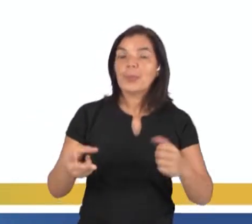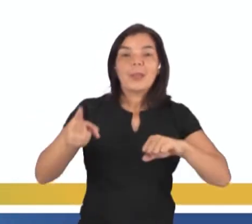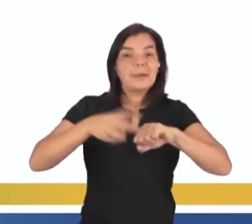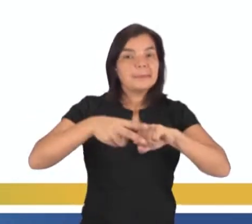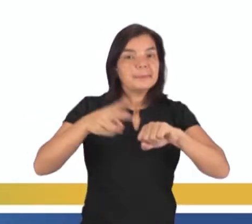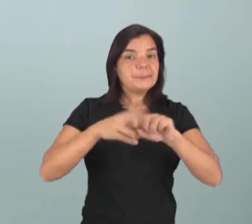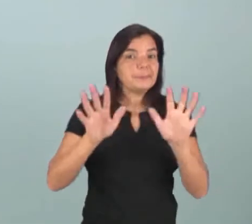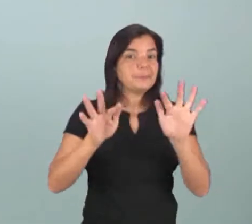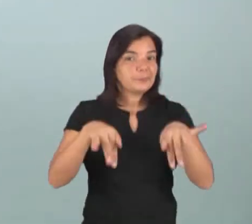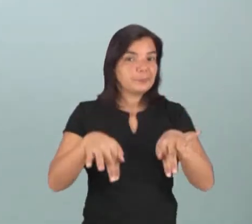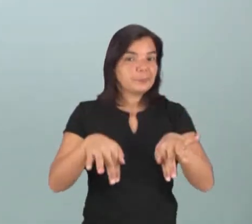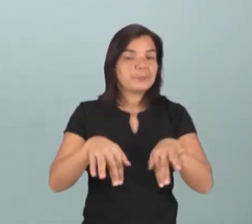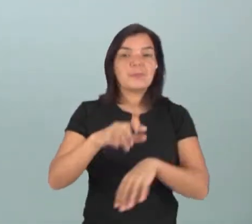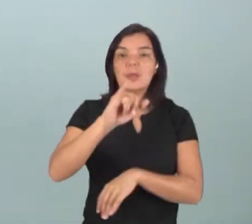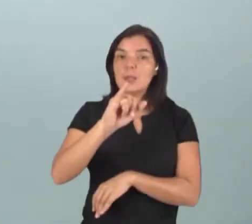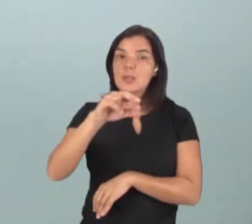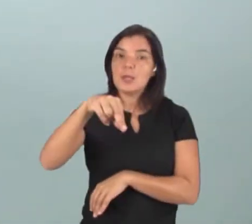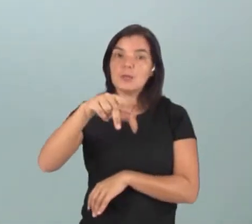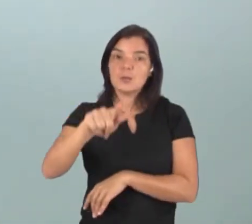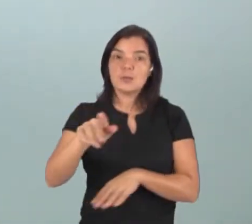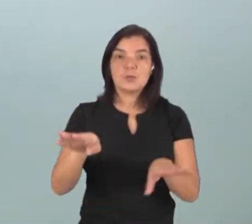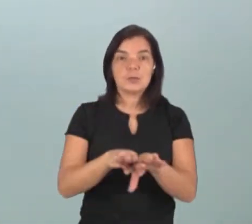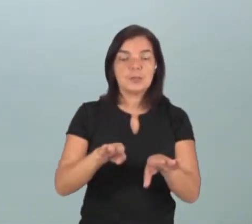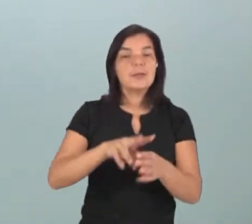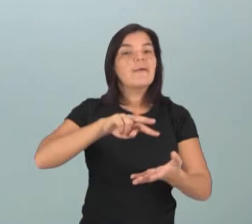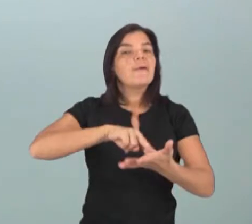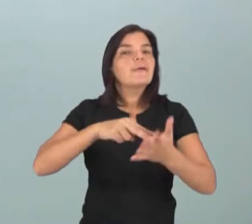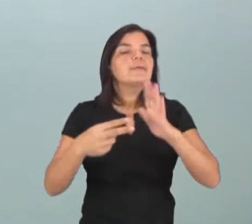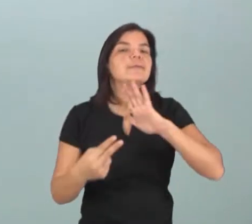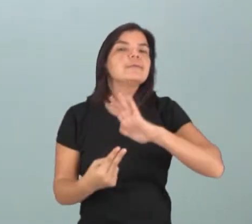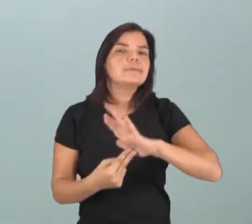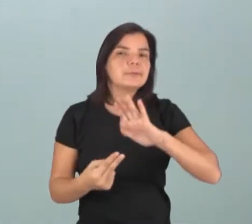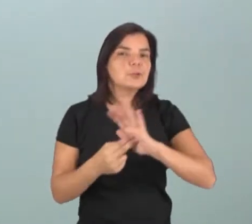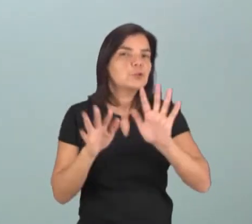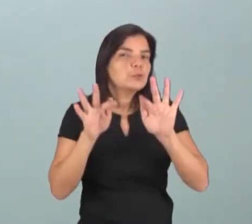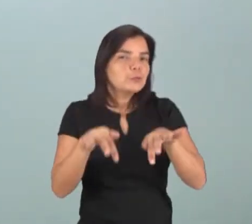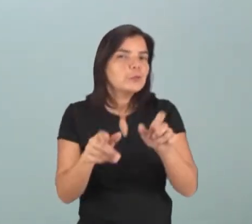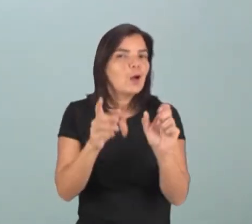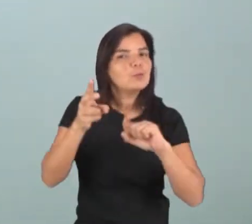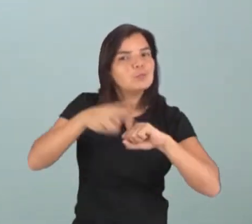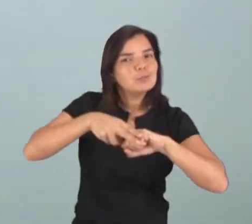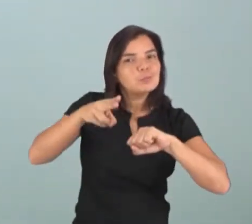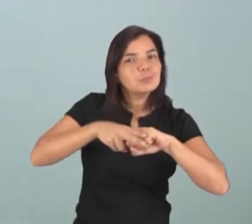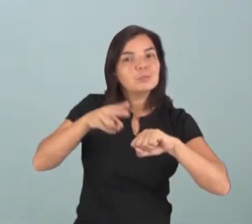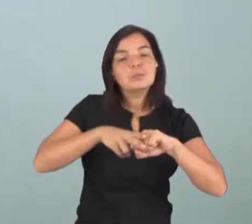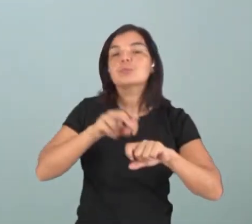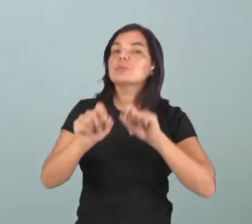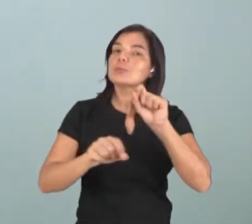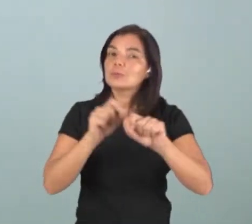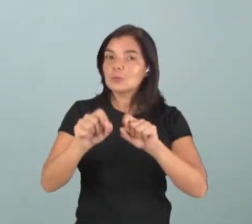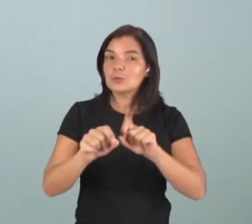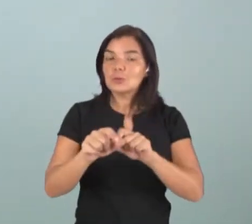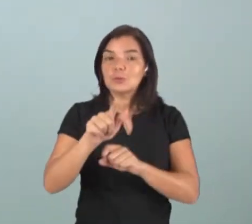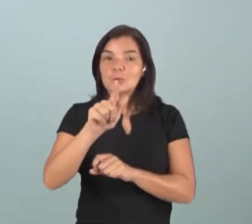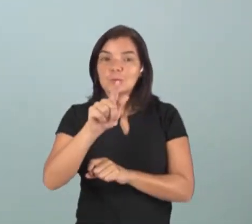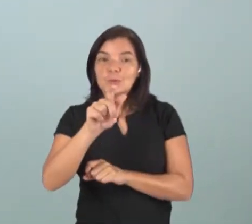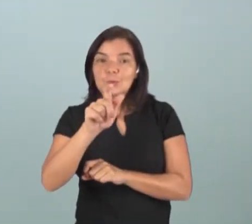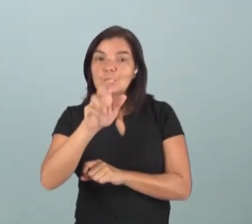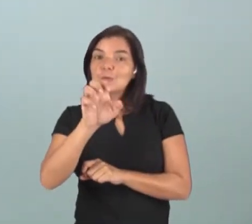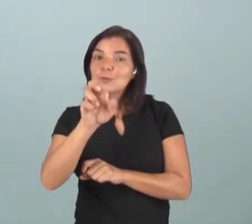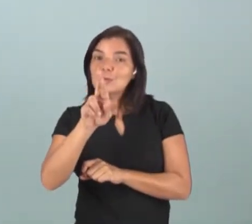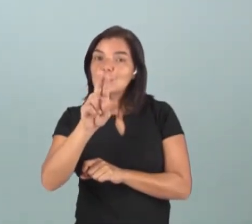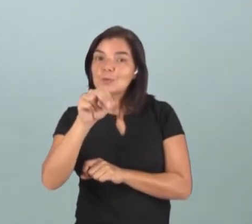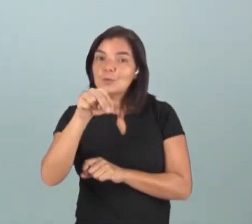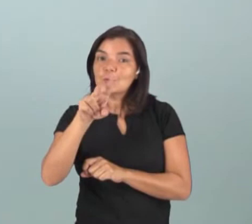com finalzinho ing, esse ing que a gente adiciona no final do verbo, ele vai ser o nosso gerúndio em